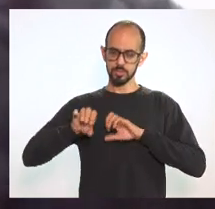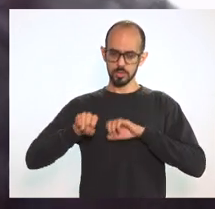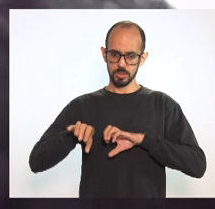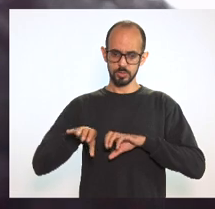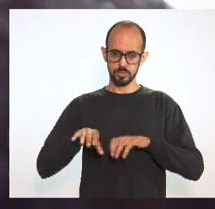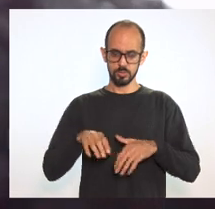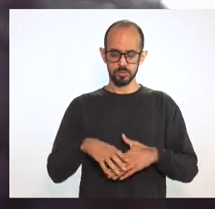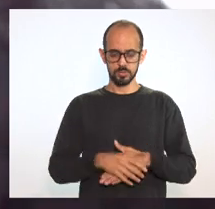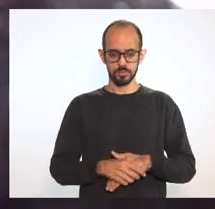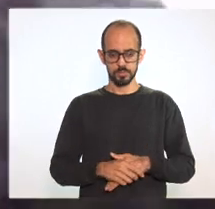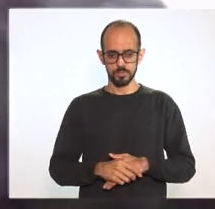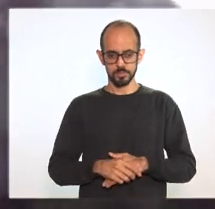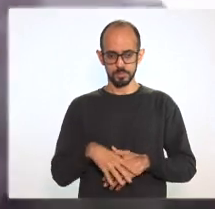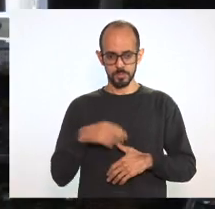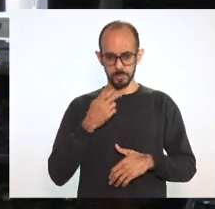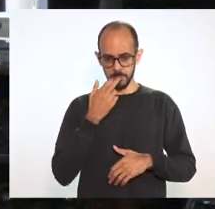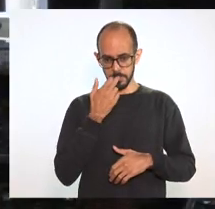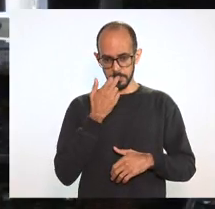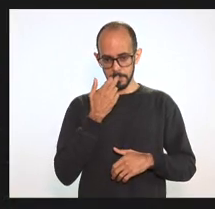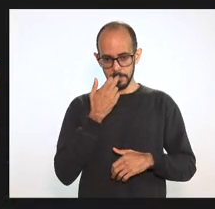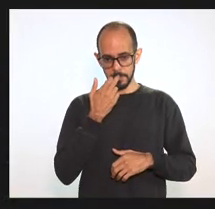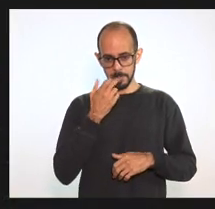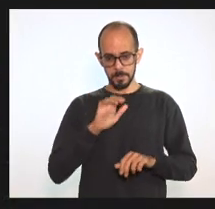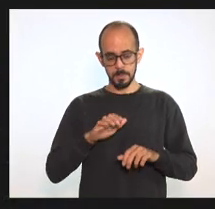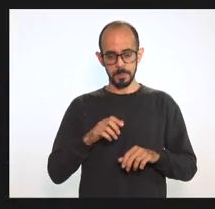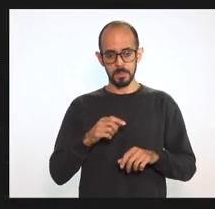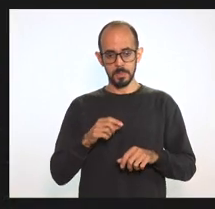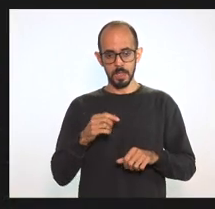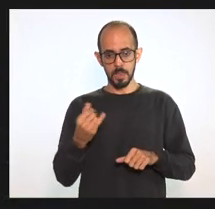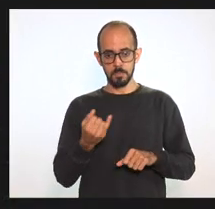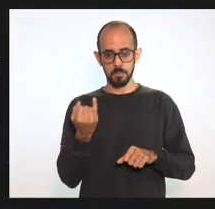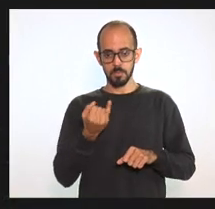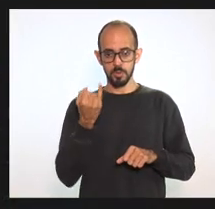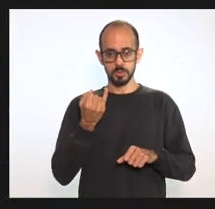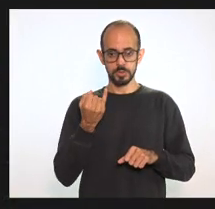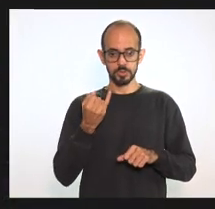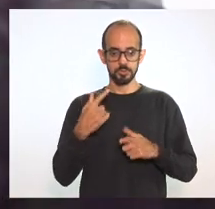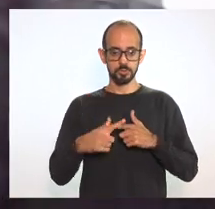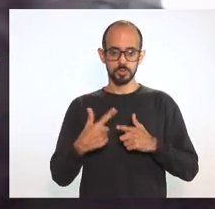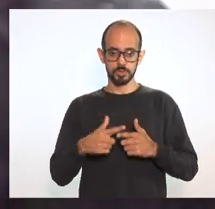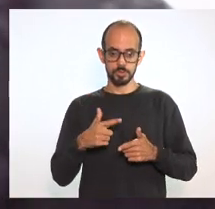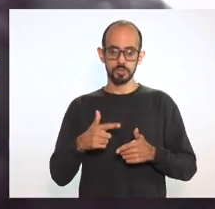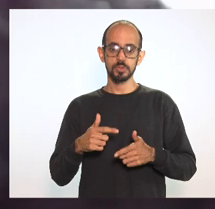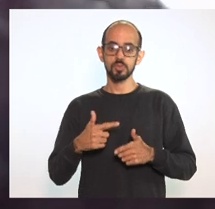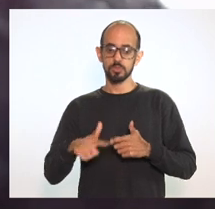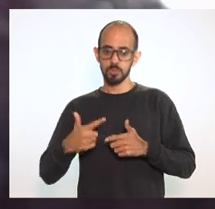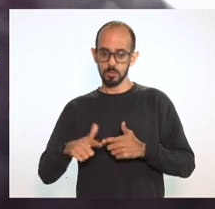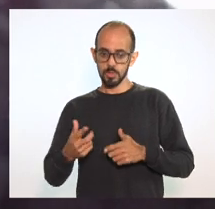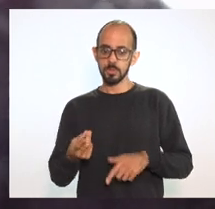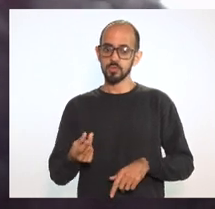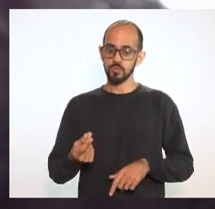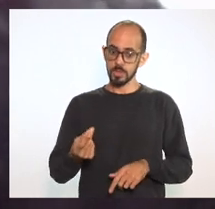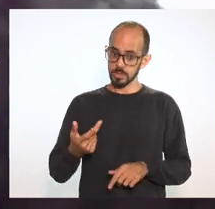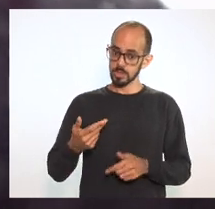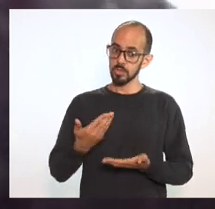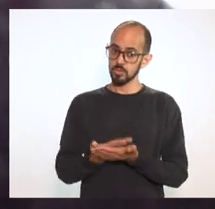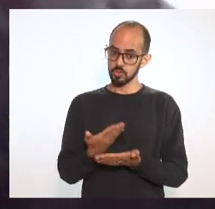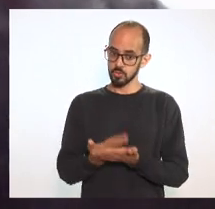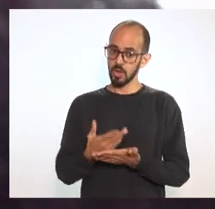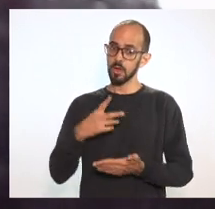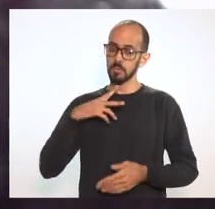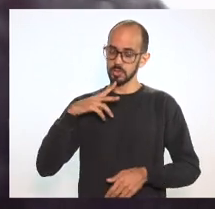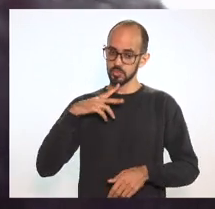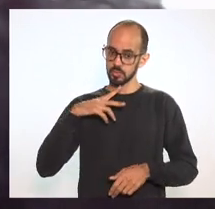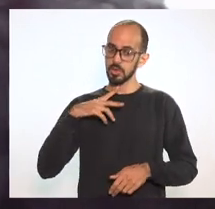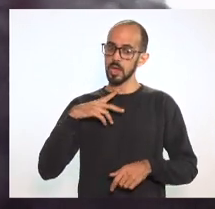Tá? Eu vou pedir... financeiramente, né? Muita gente com muito problema financeiramente. Eu vou pedir... Escolas particulares passando um momento